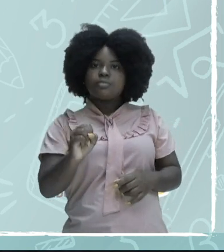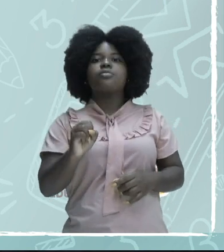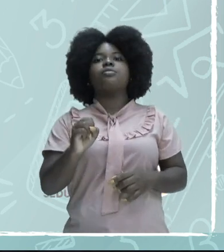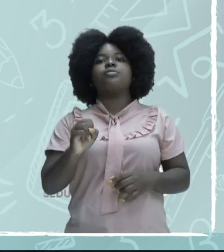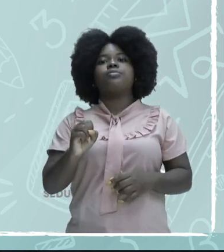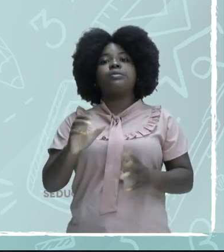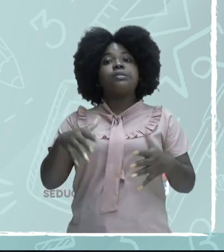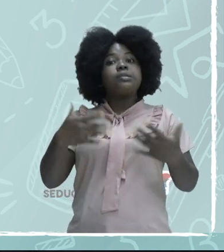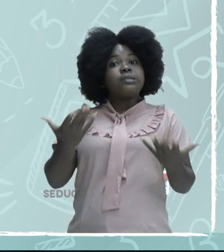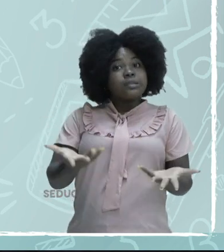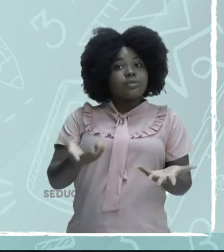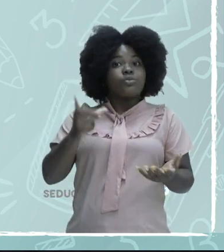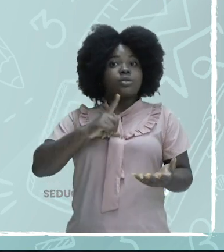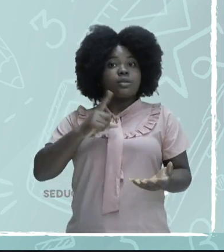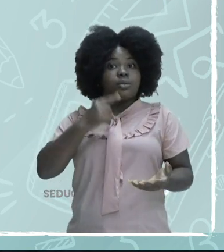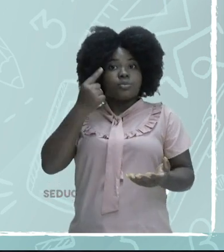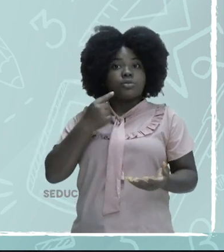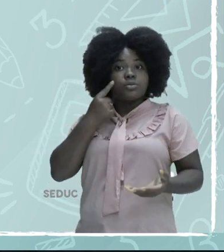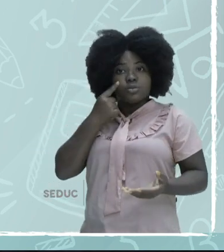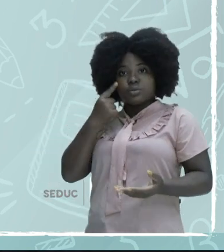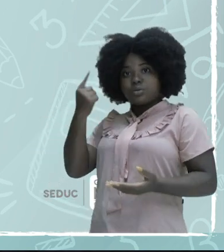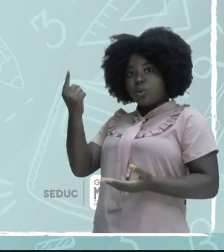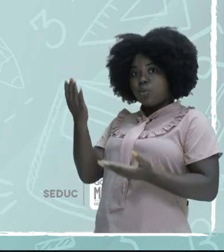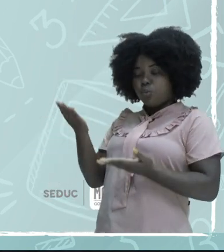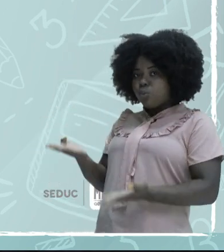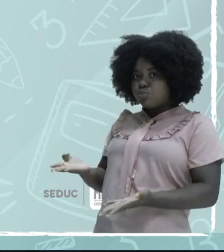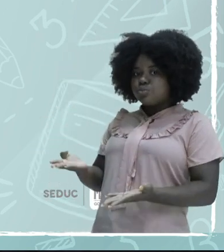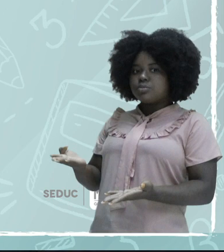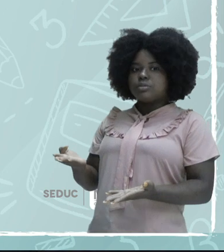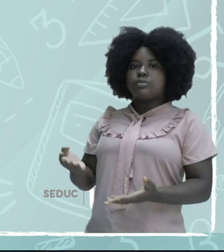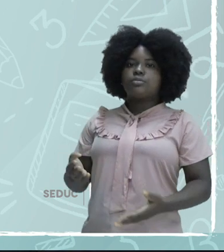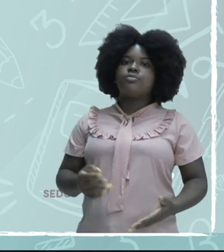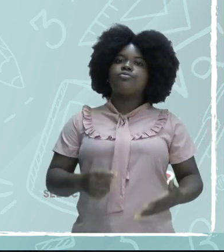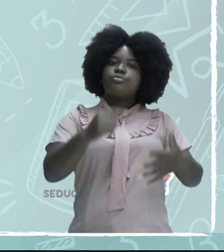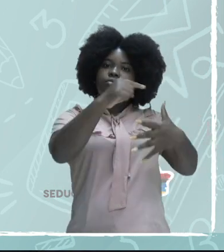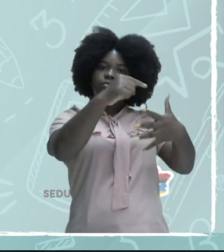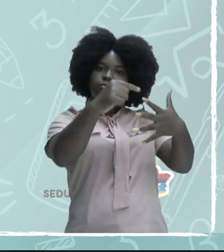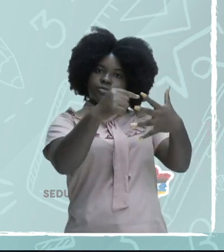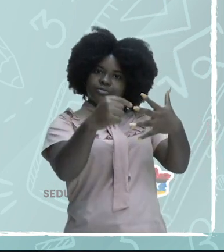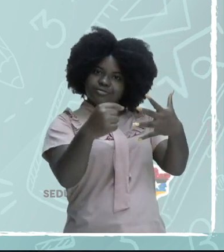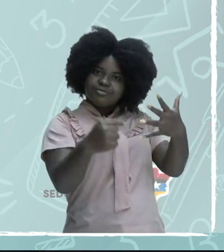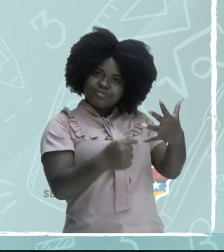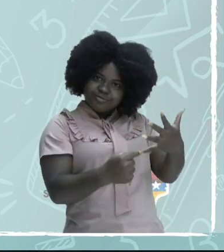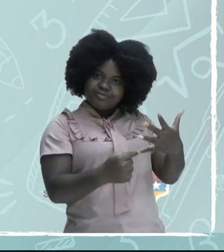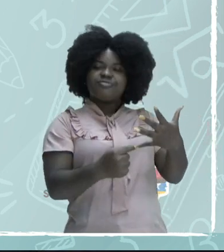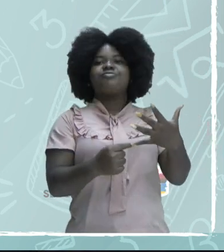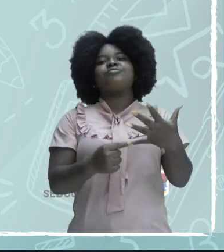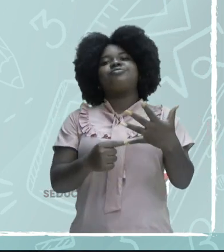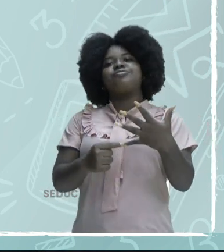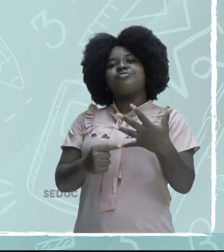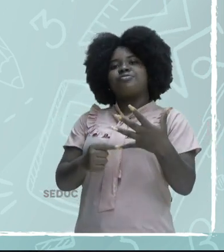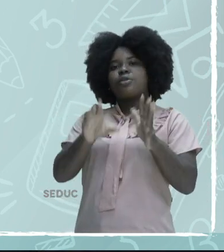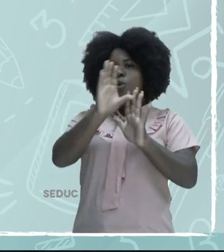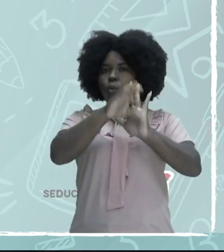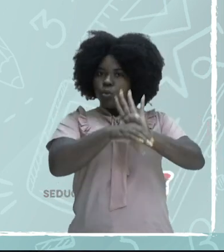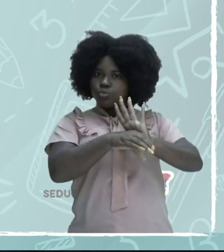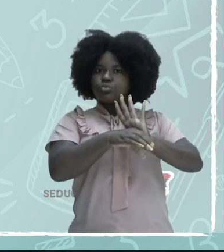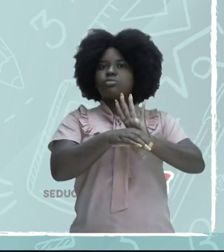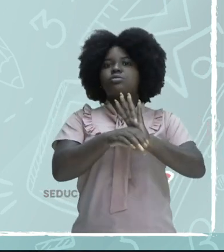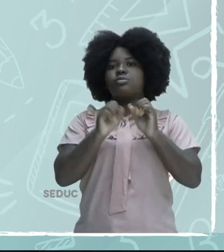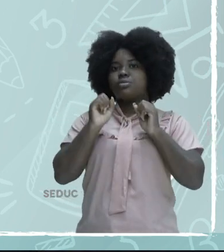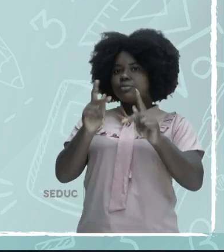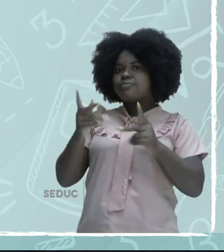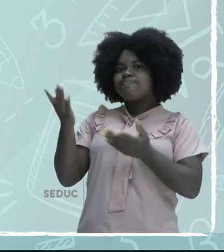cidadania, depois, o que são direitos humanos. No terceiro, entender para que servem os direitos humanos.